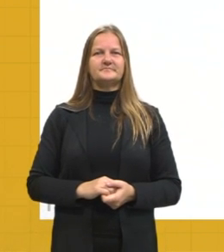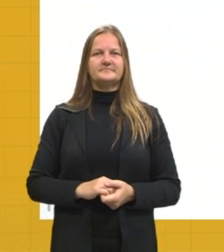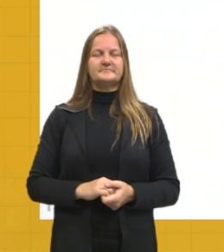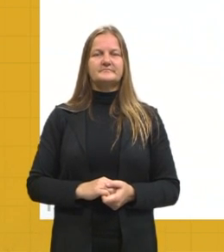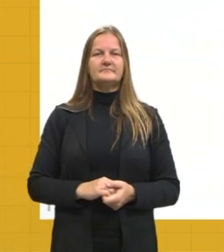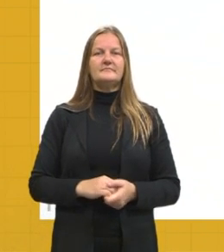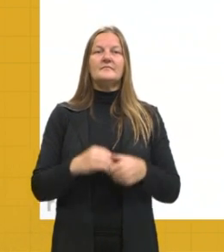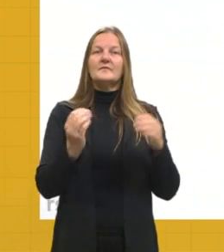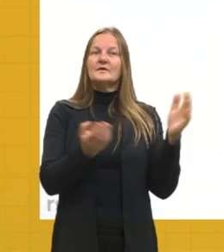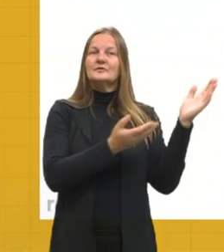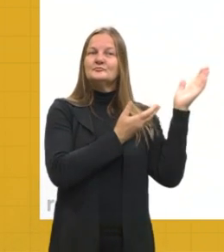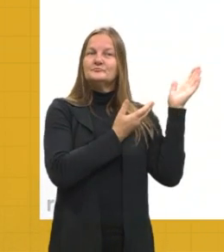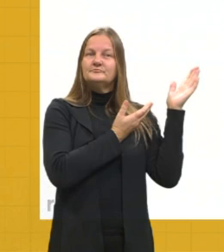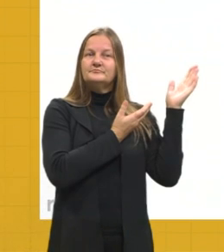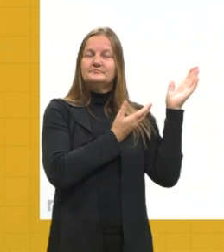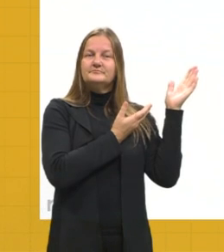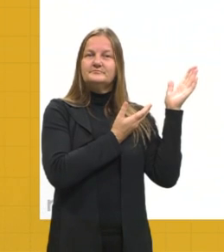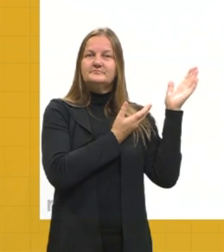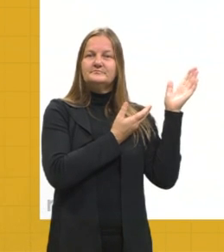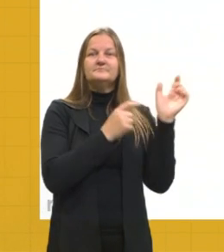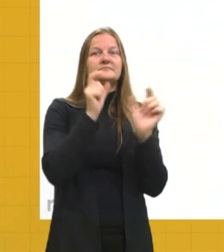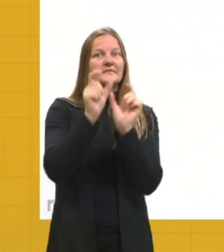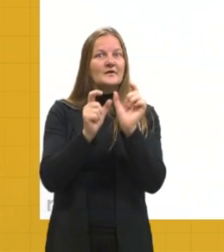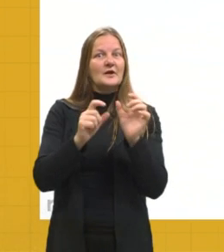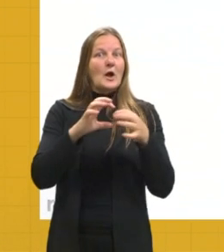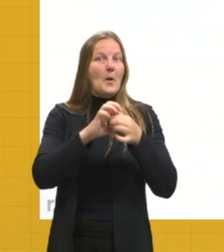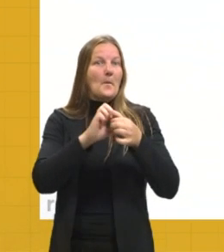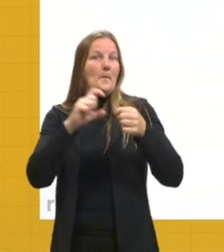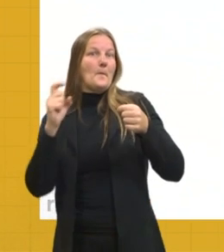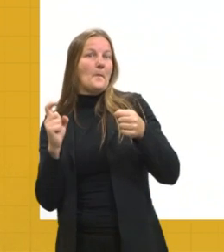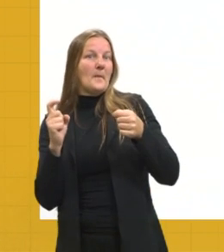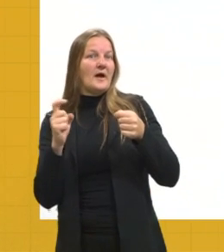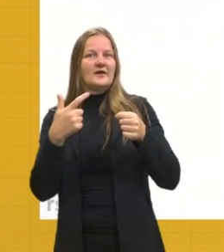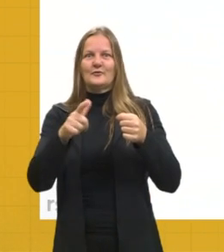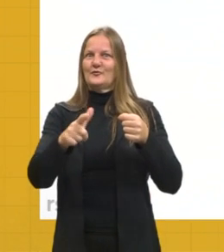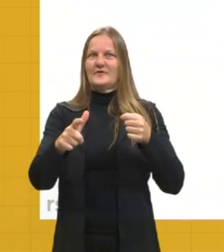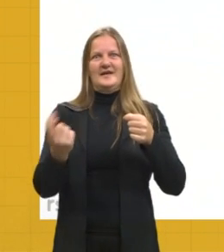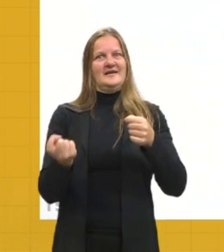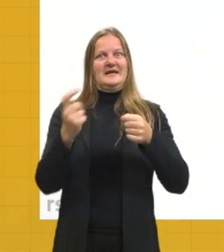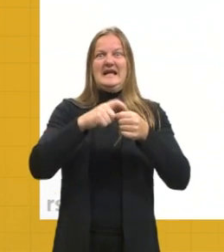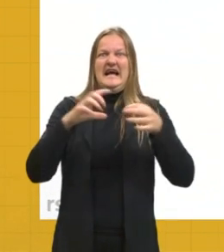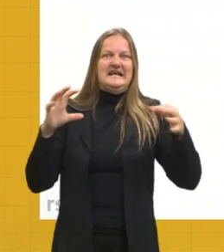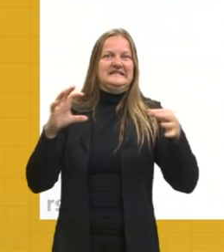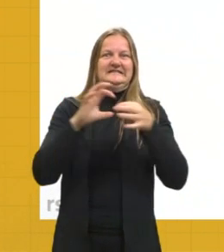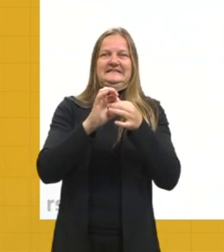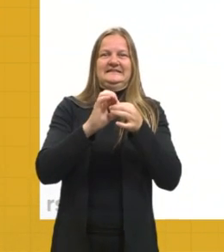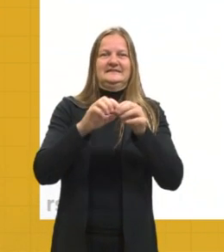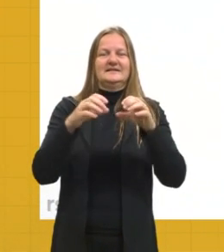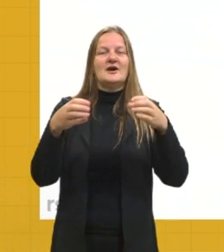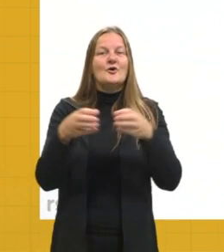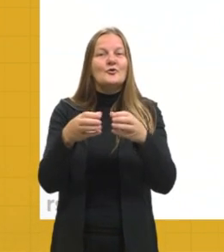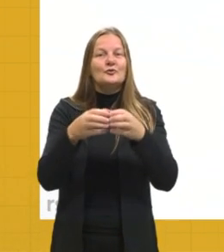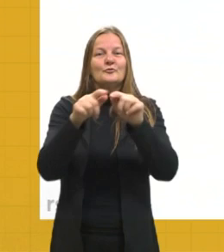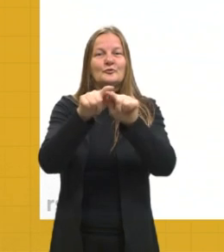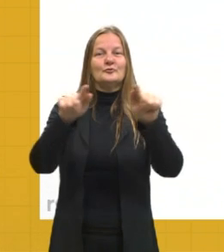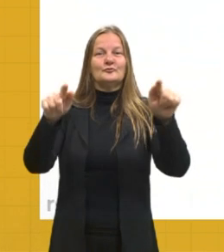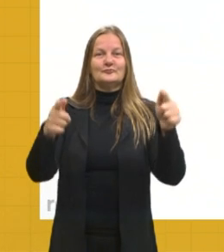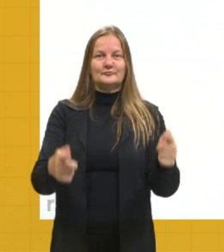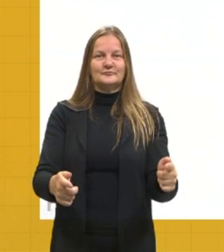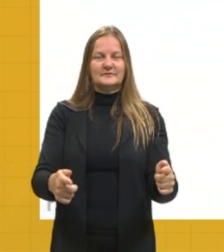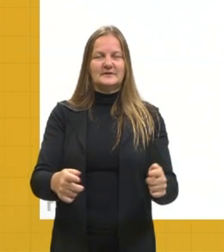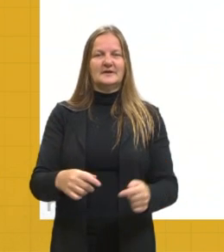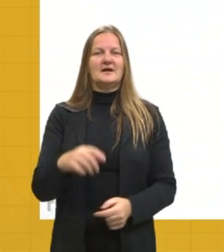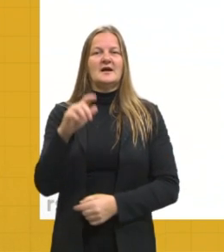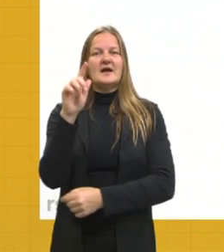Para a gente falar em morfologia, não tem como não falar sobre as nossas classes gramaticais. O que